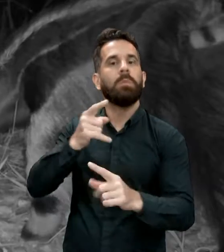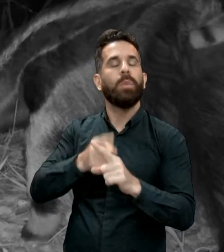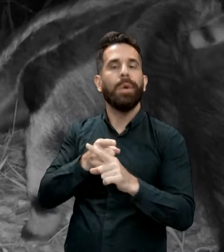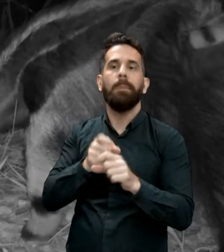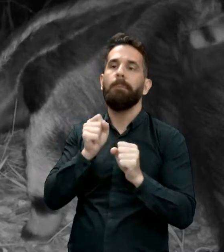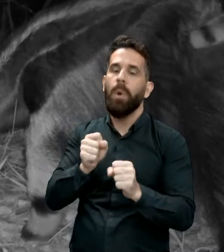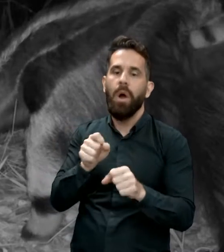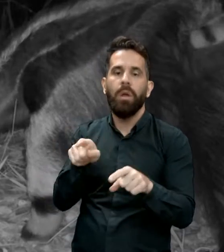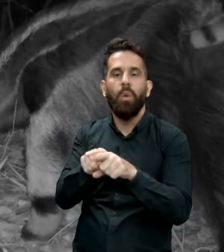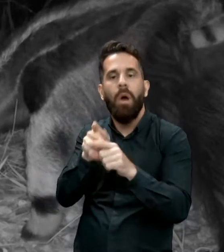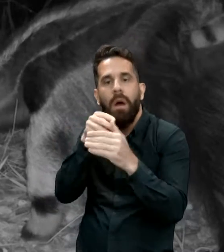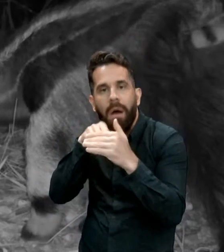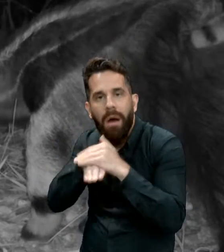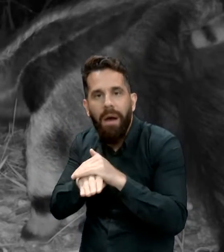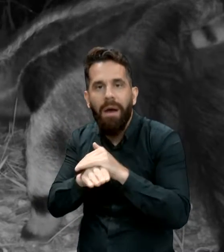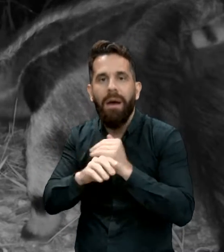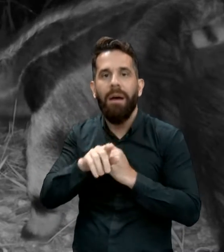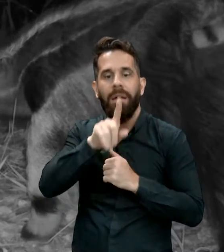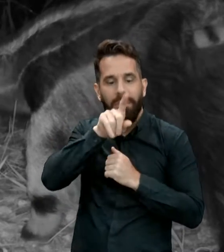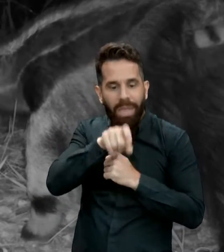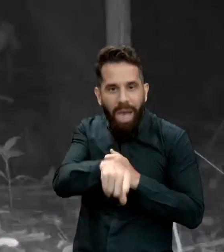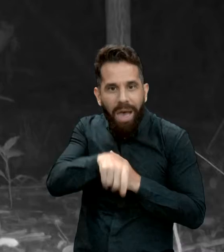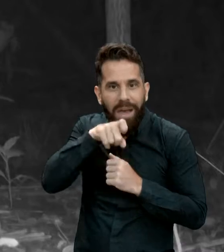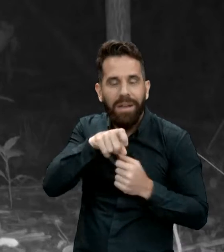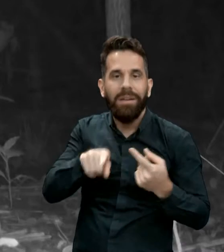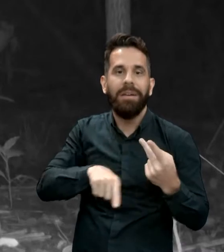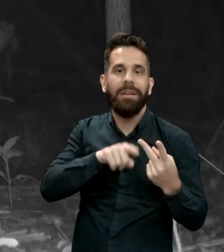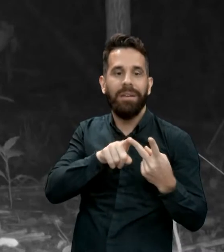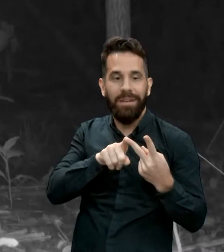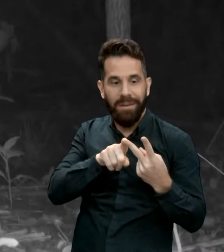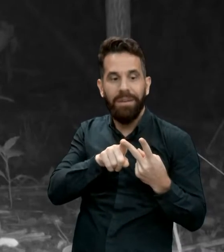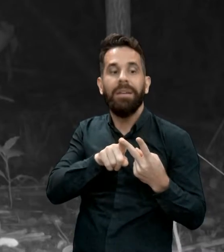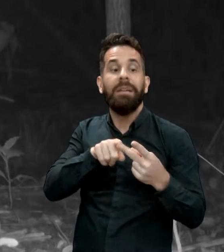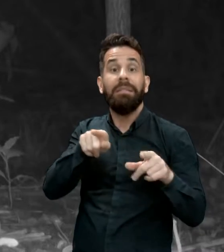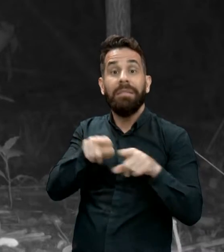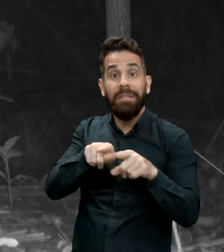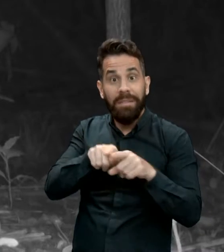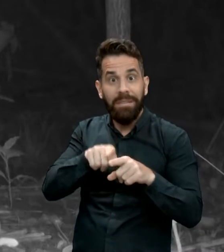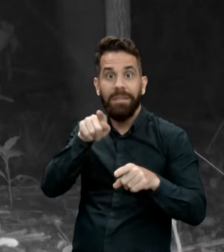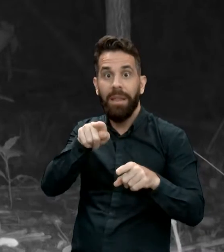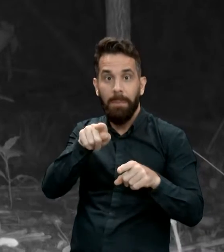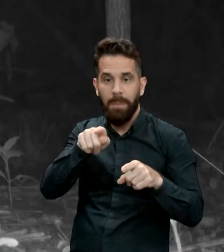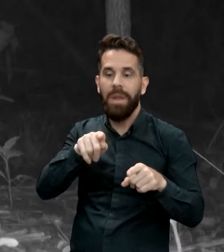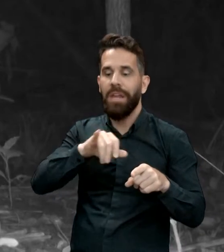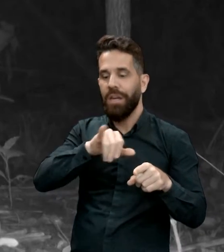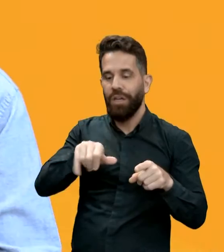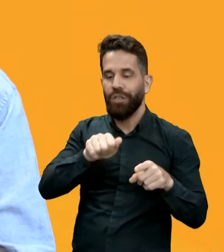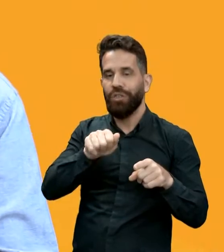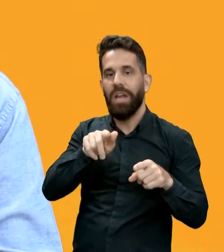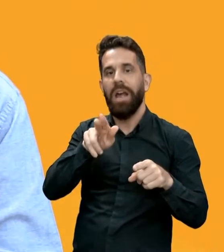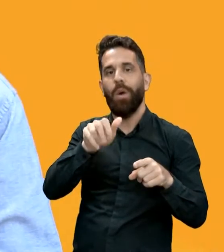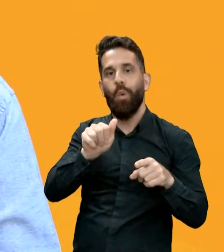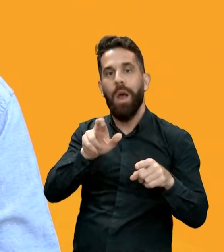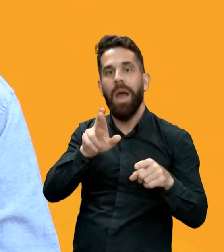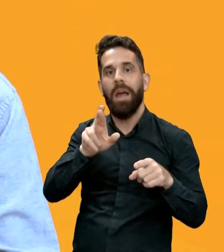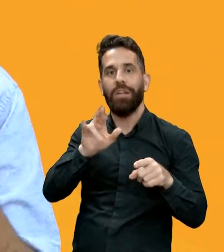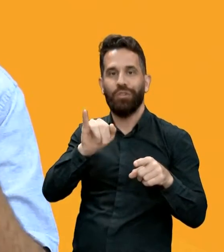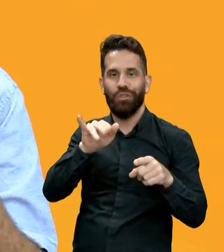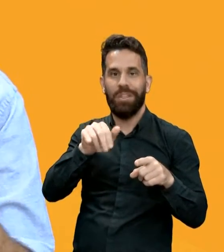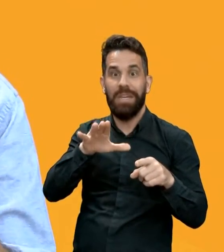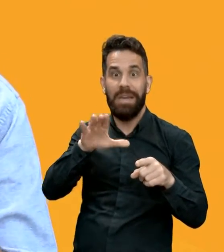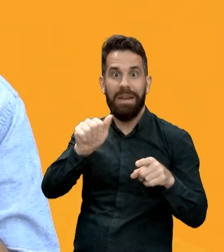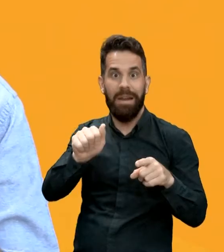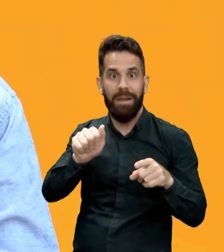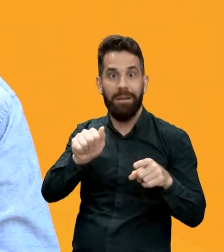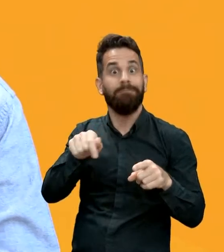um tamandar ou por uma Jaguatirica que tá em movimento na paisagem mas também ela